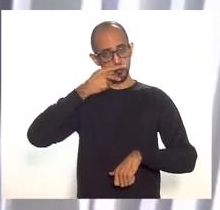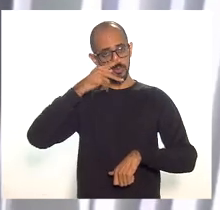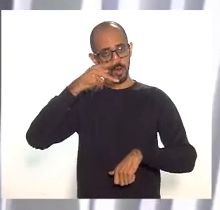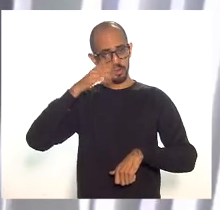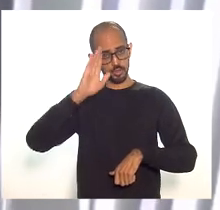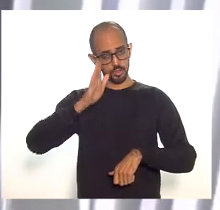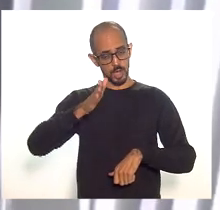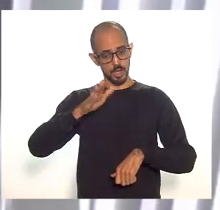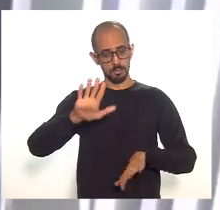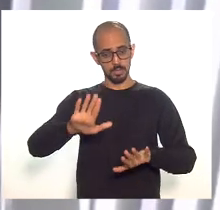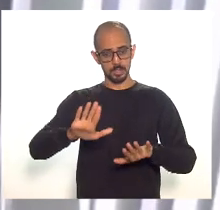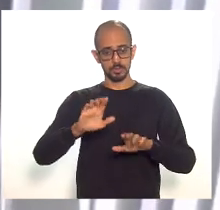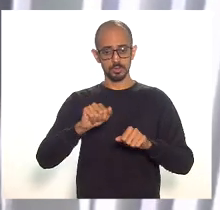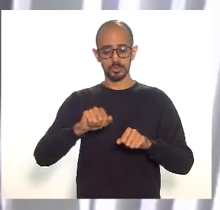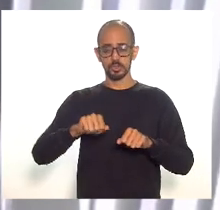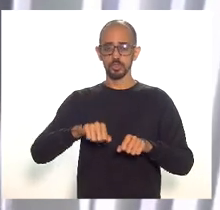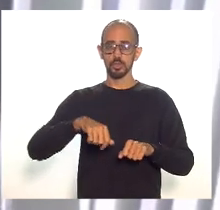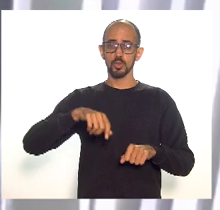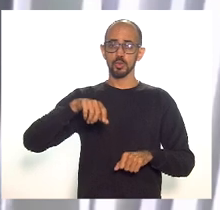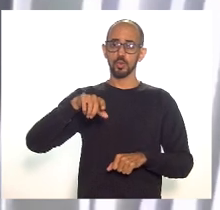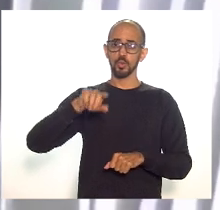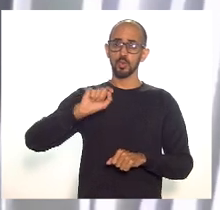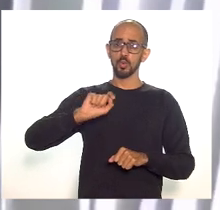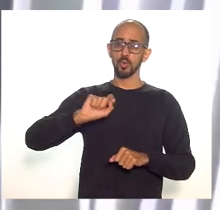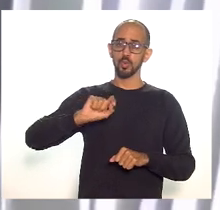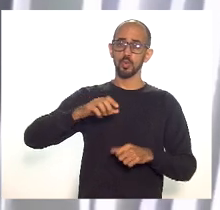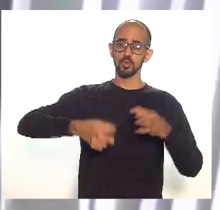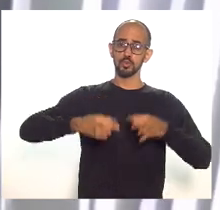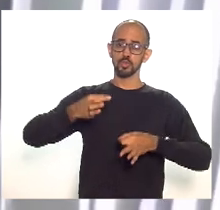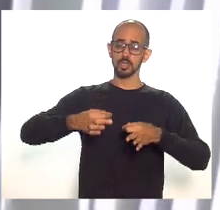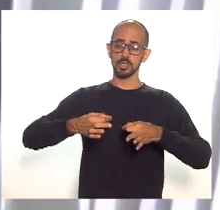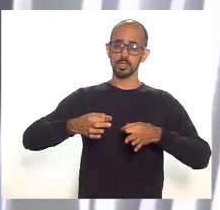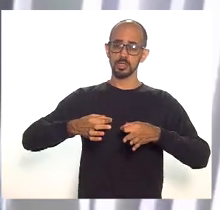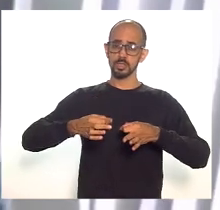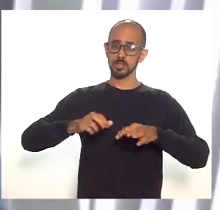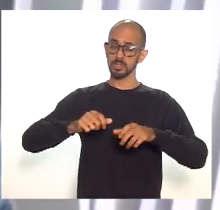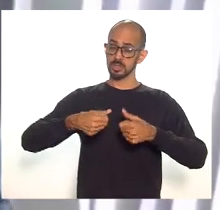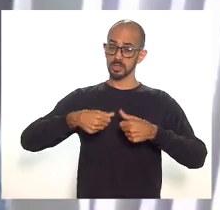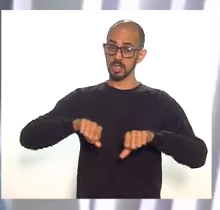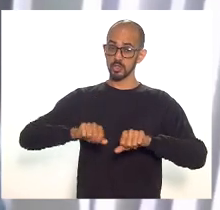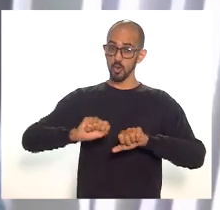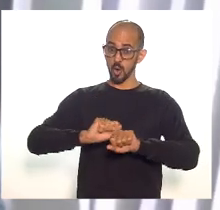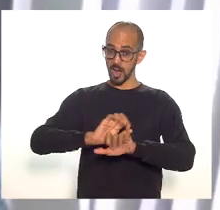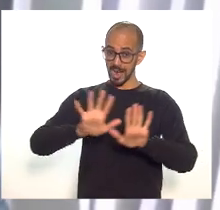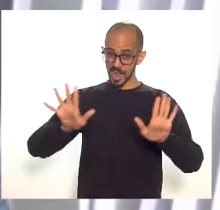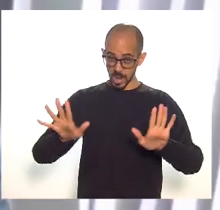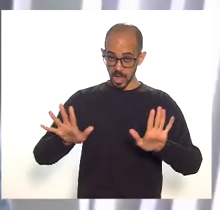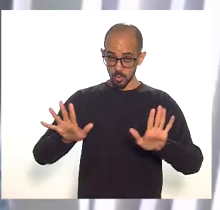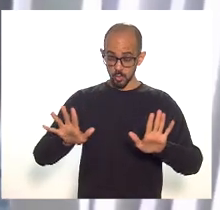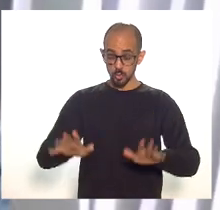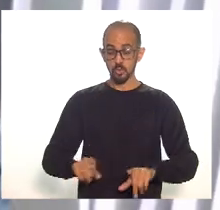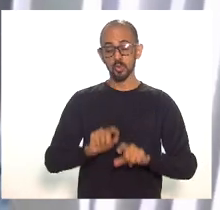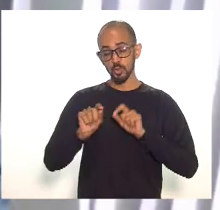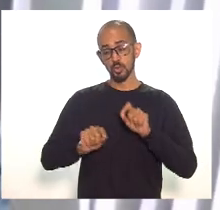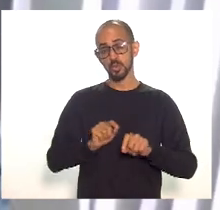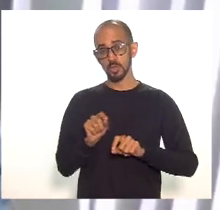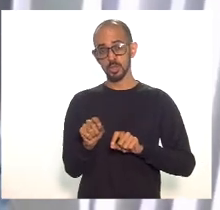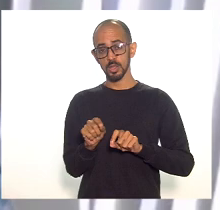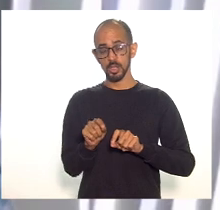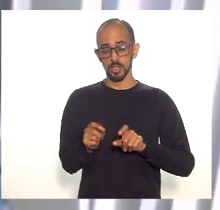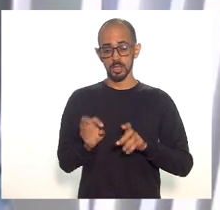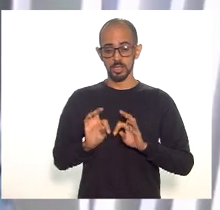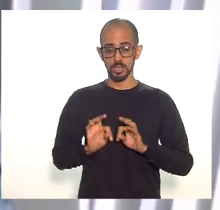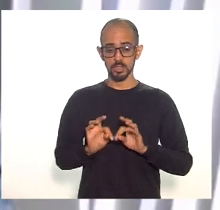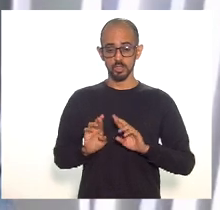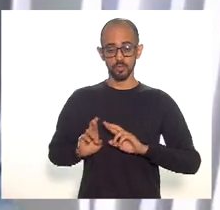repetir, mas o desembargador deixou muito claro que o que está efetivamente posto, diferentemente da